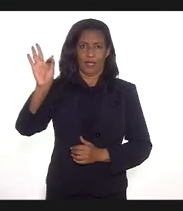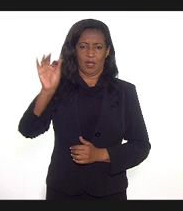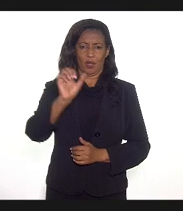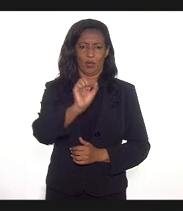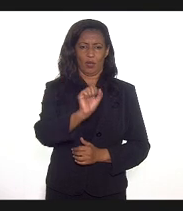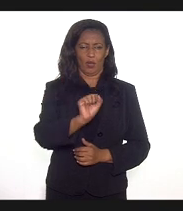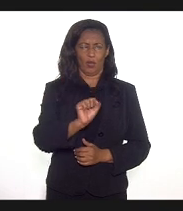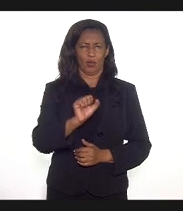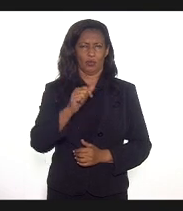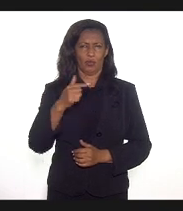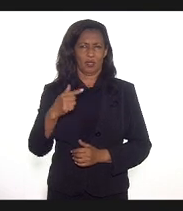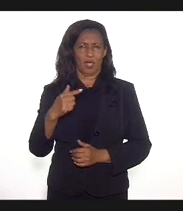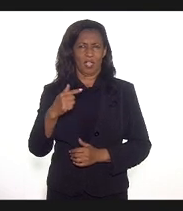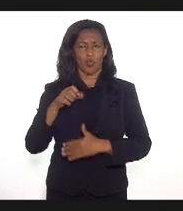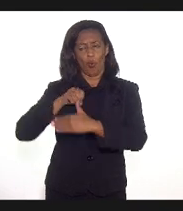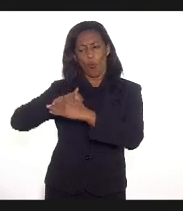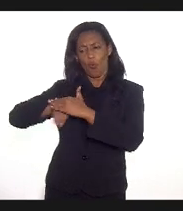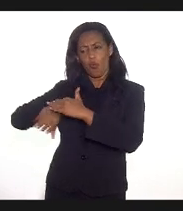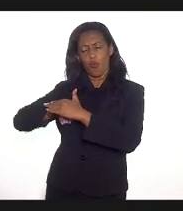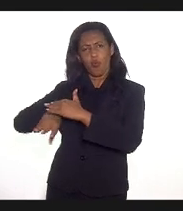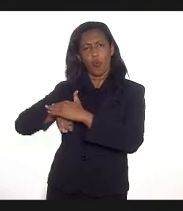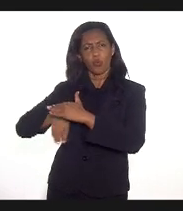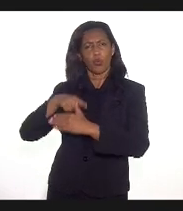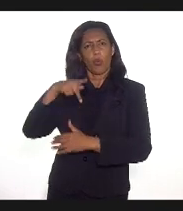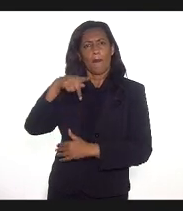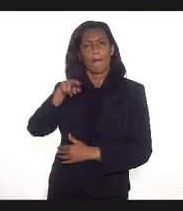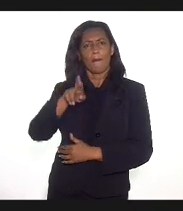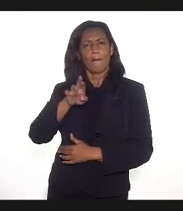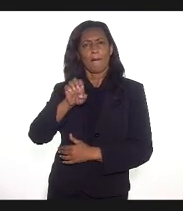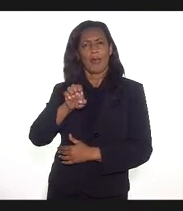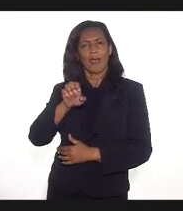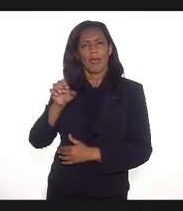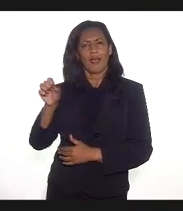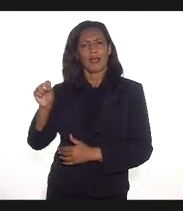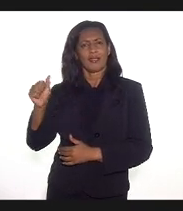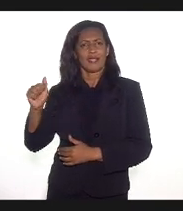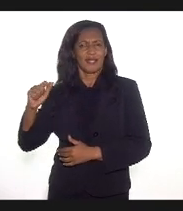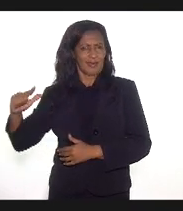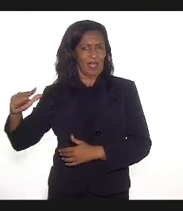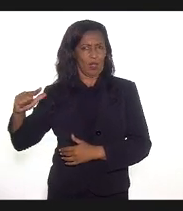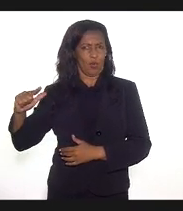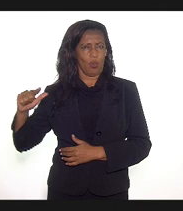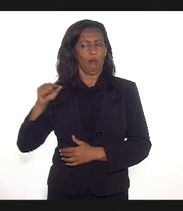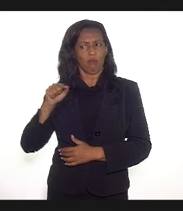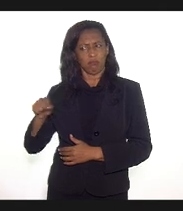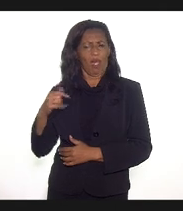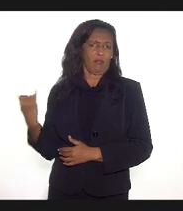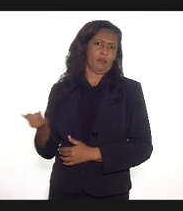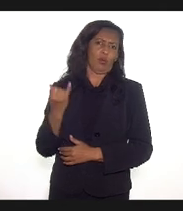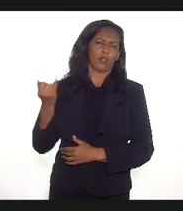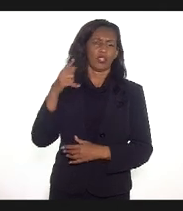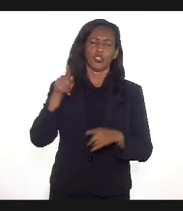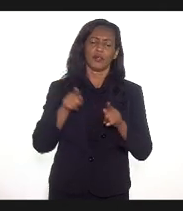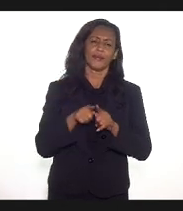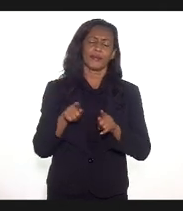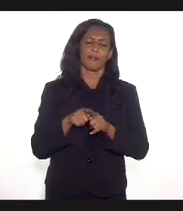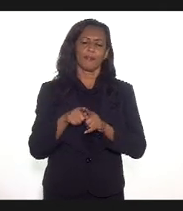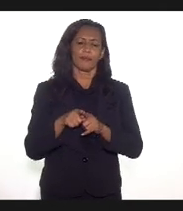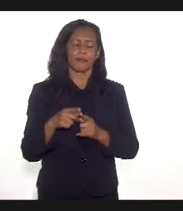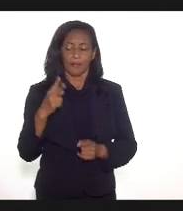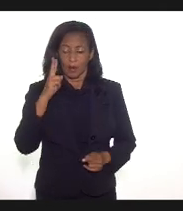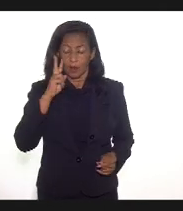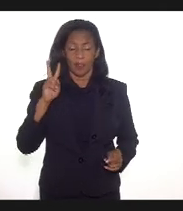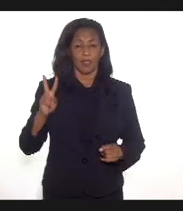11.887, que foi a criação do Fundo Soberano do Pré-Sal. Né? Quer dizer, uma ferramenta importantíssima que